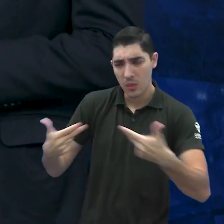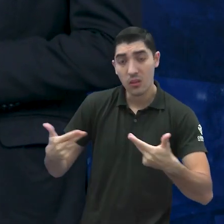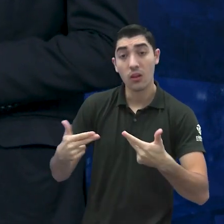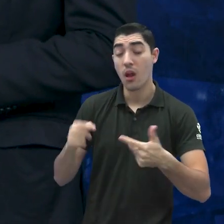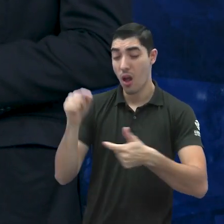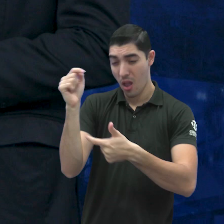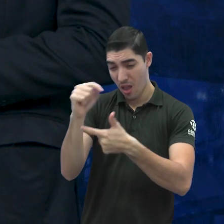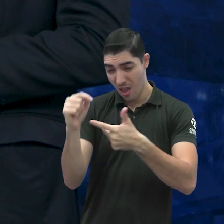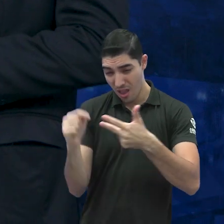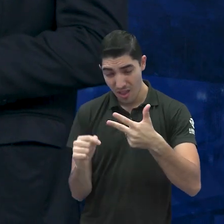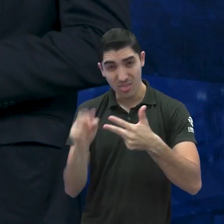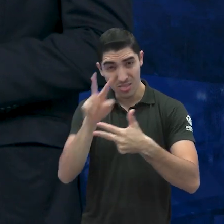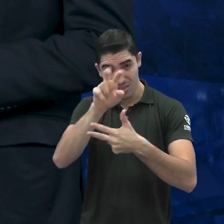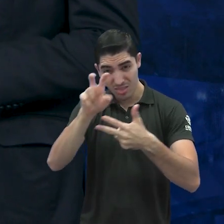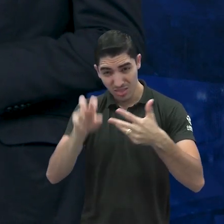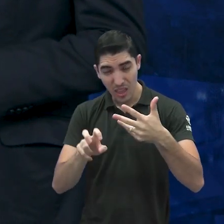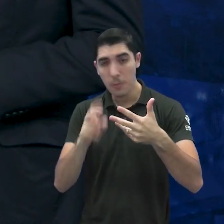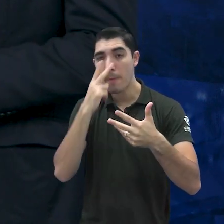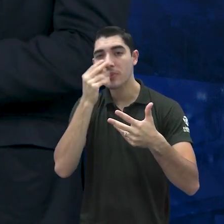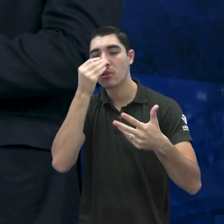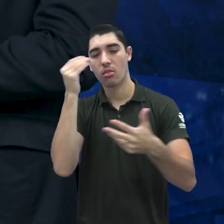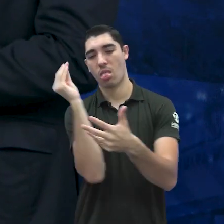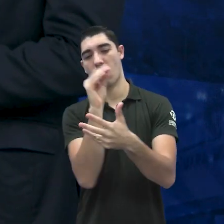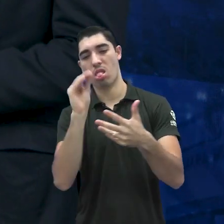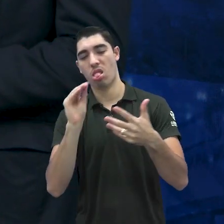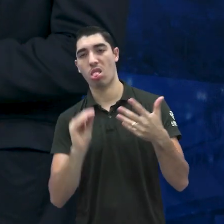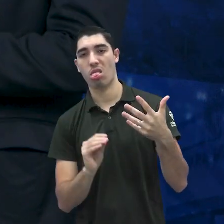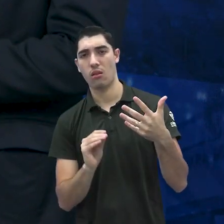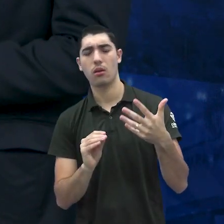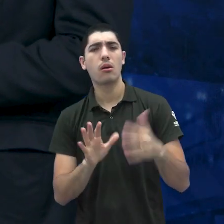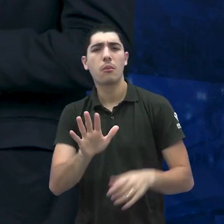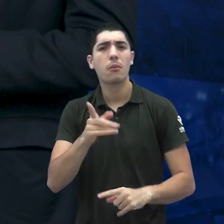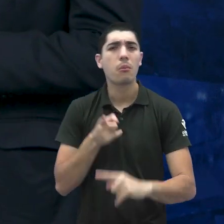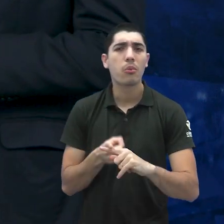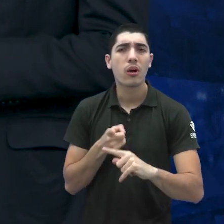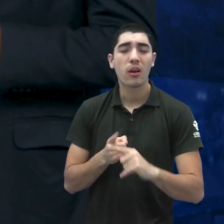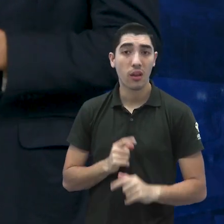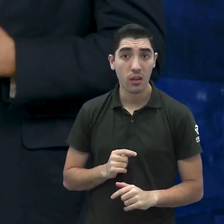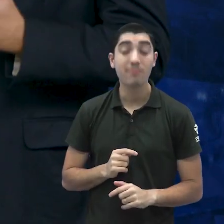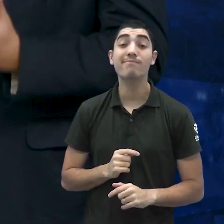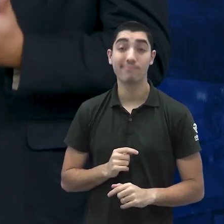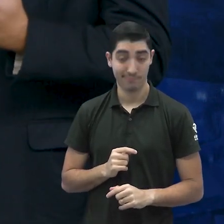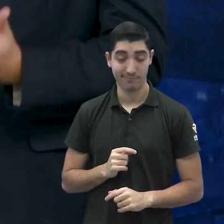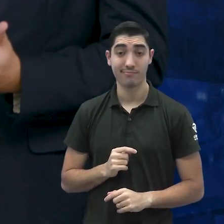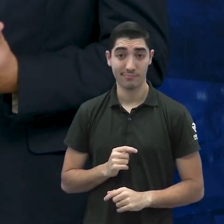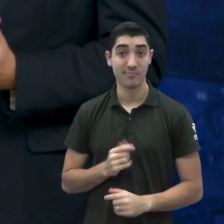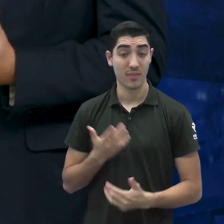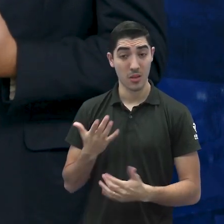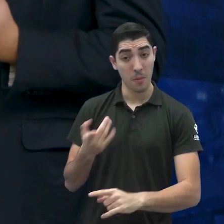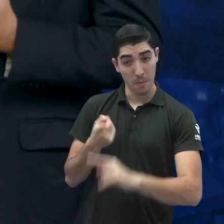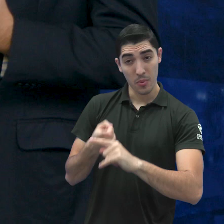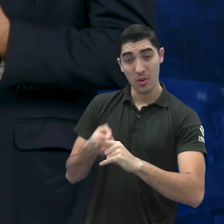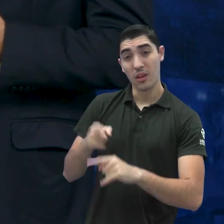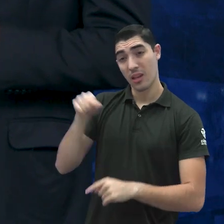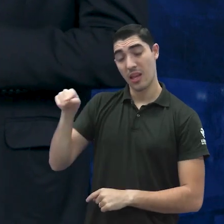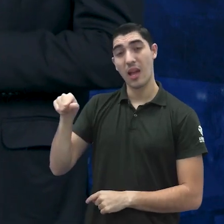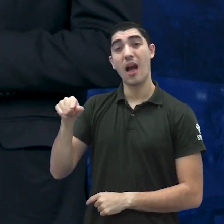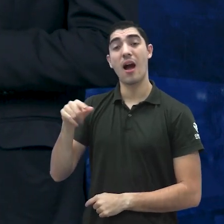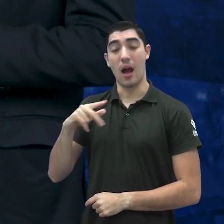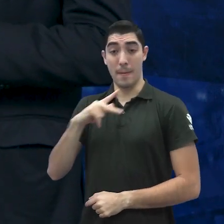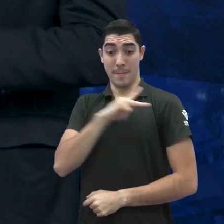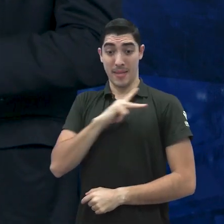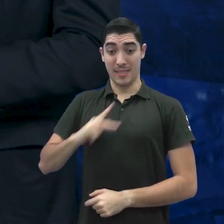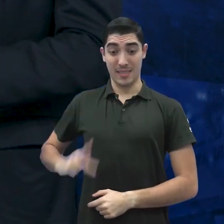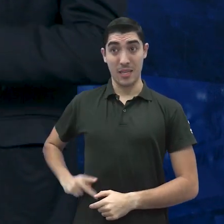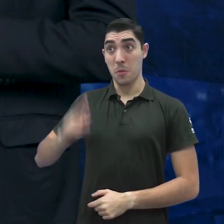município, isso vai ficar completamente colocado de lado, de escanteio. Por quê? Porque naturalmente a eleição